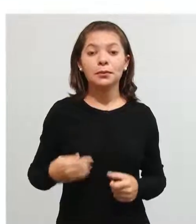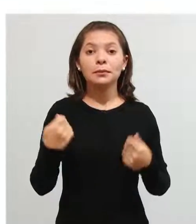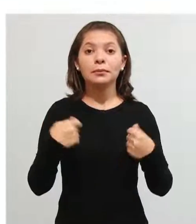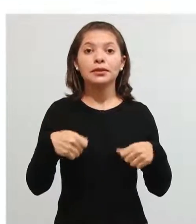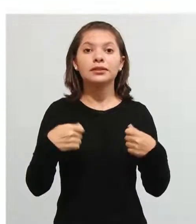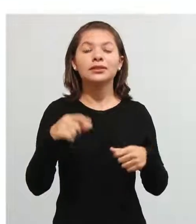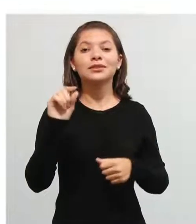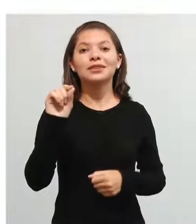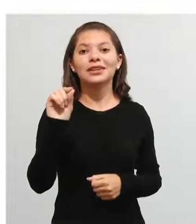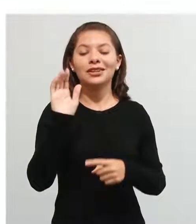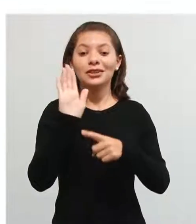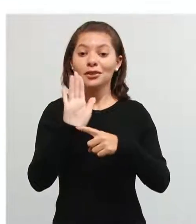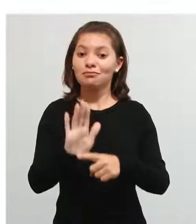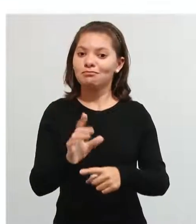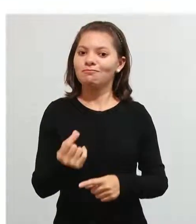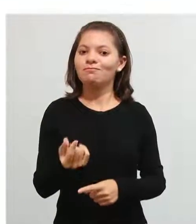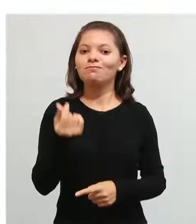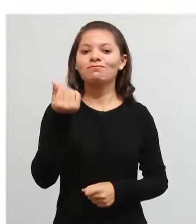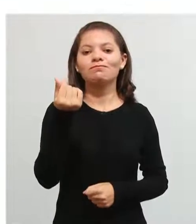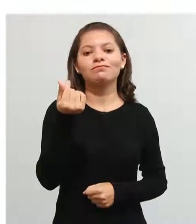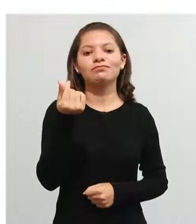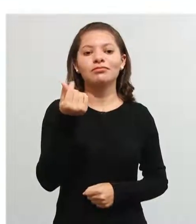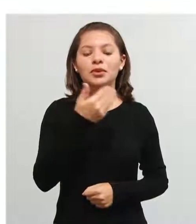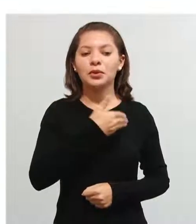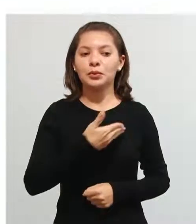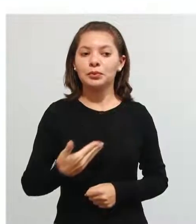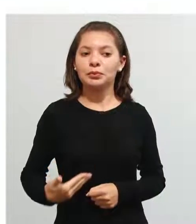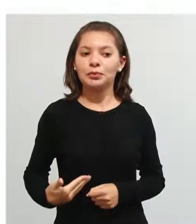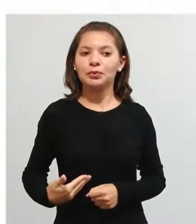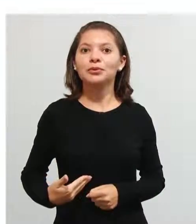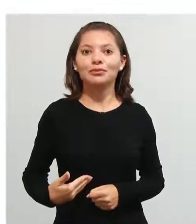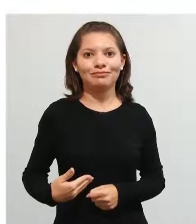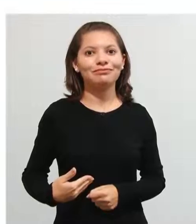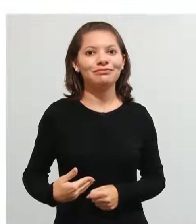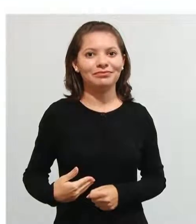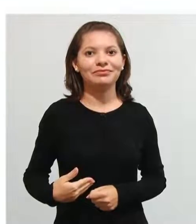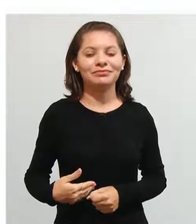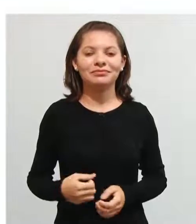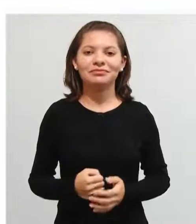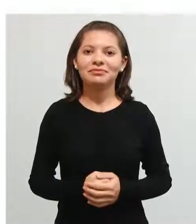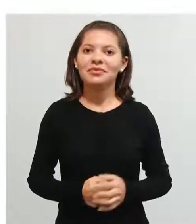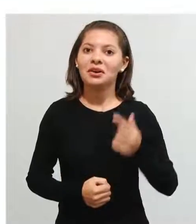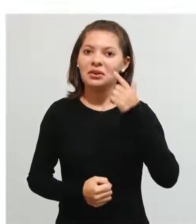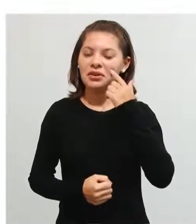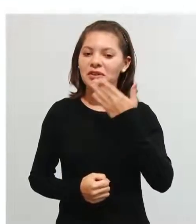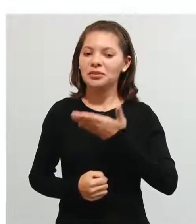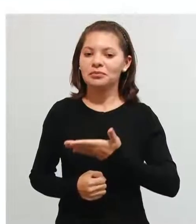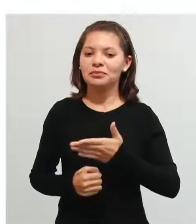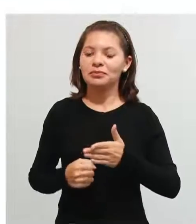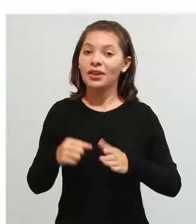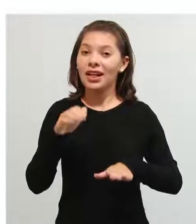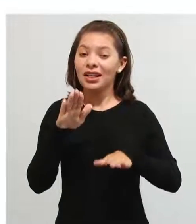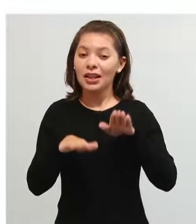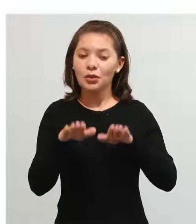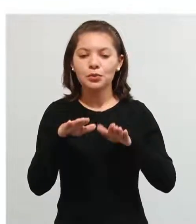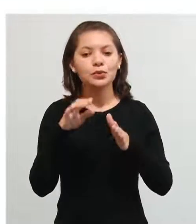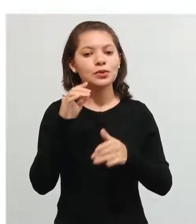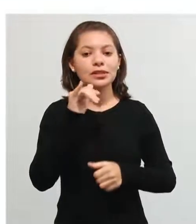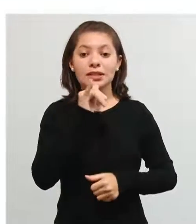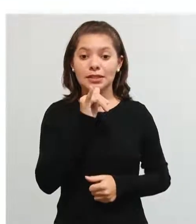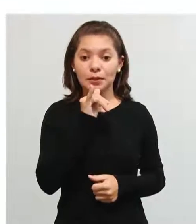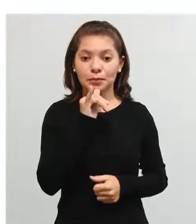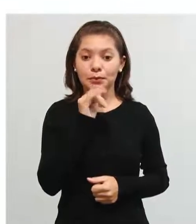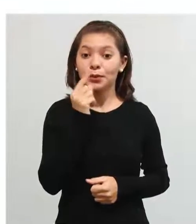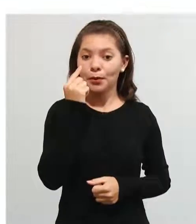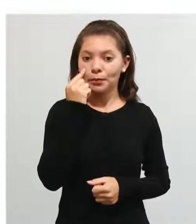de recursos para a manutenção da coisa pública, não é mesmo? Olha aqui, eu trouxe para você alguns exemplos, como aqui, ó,